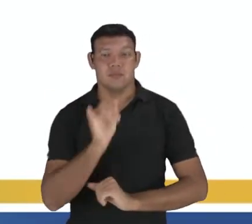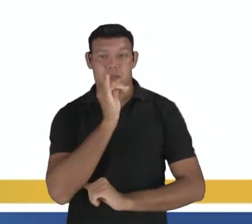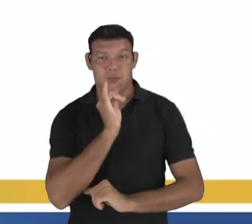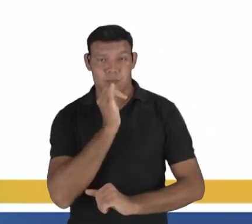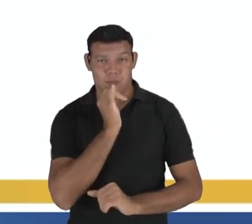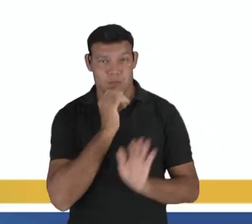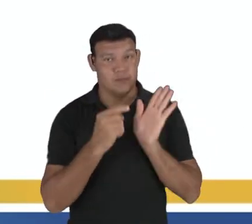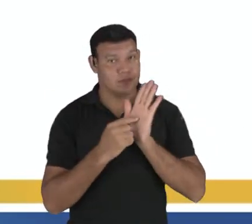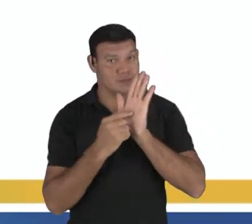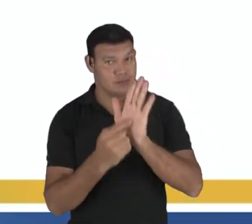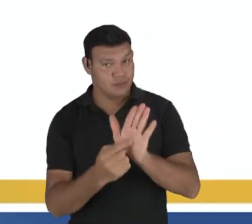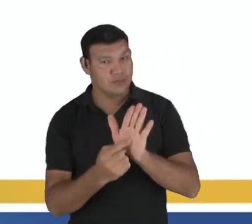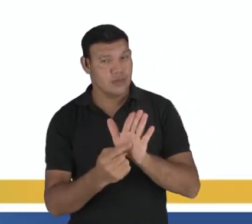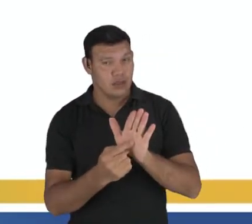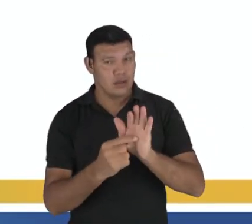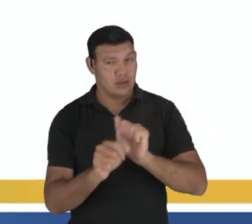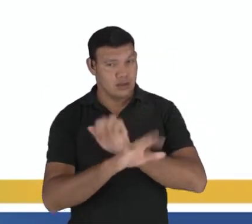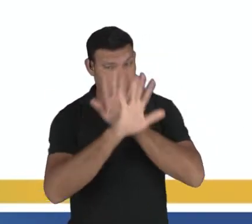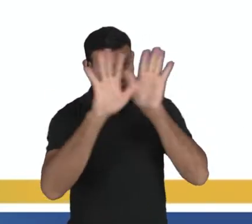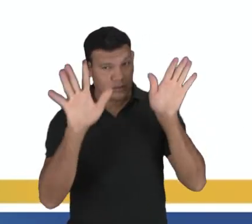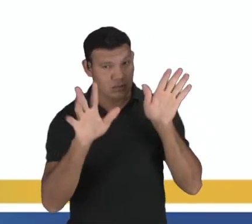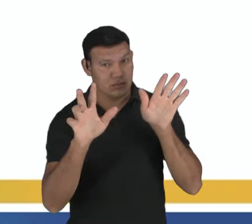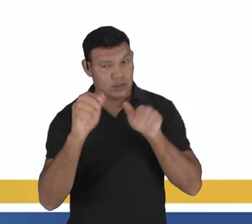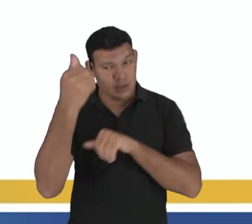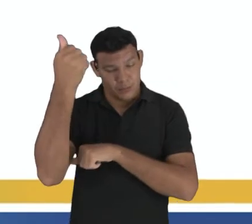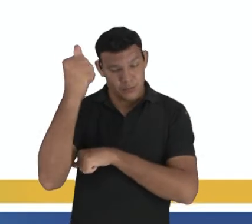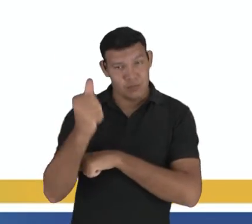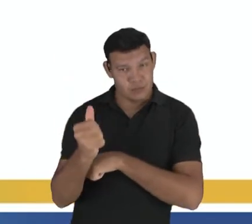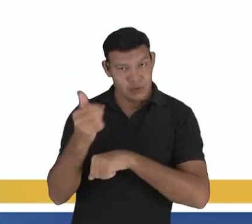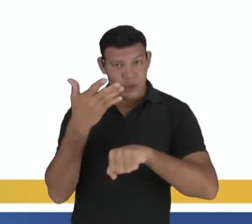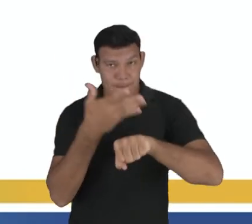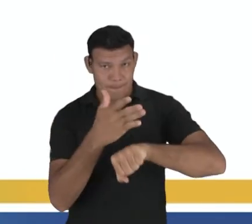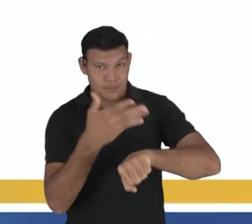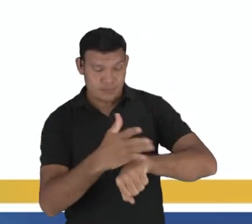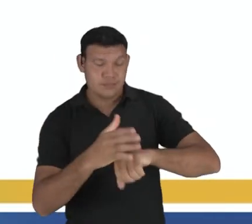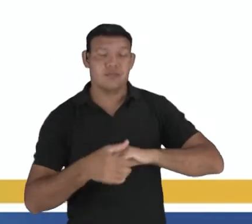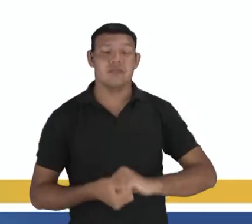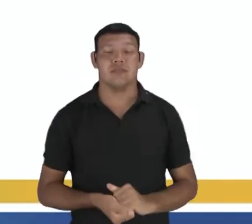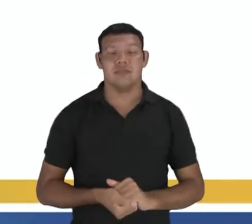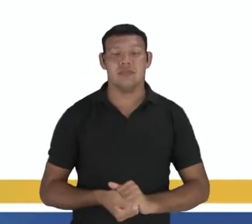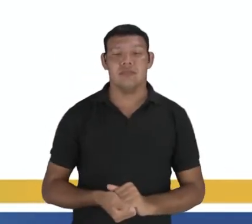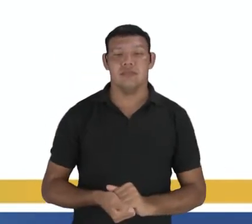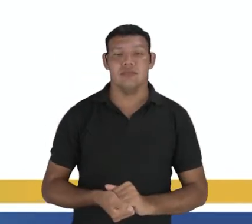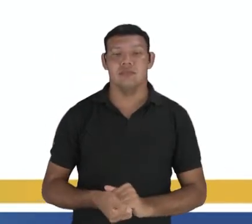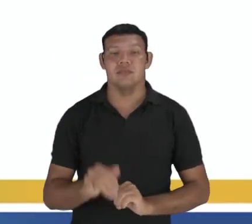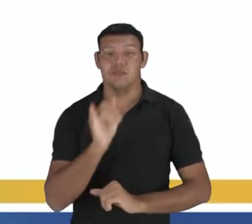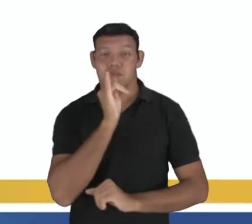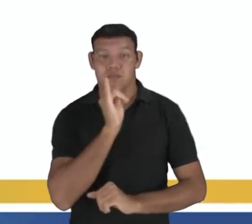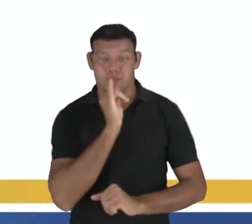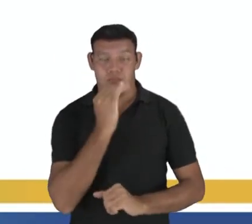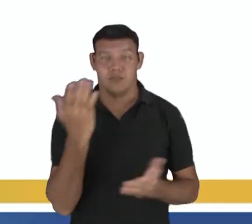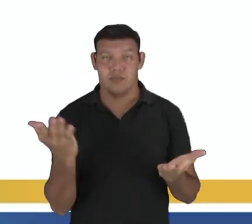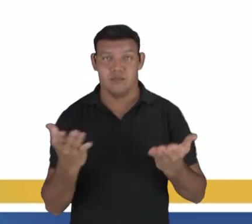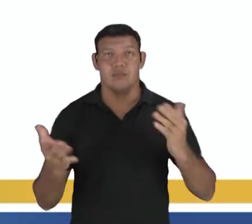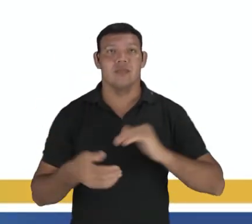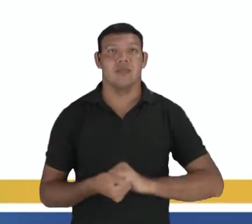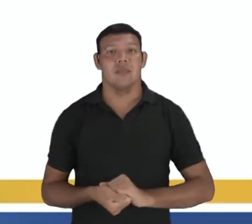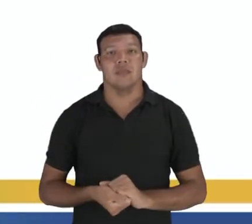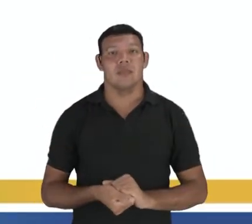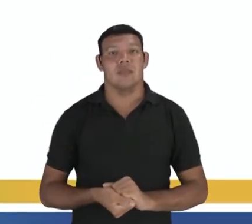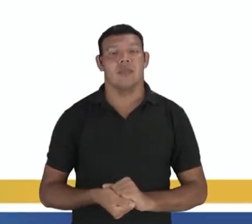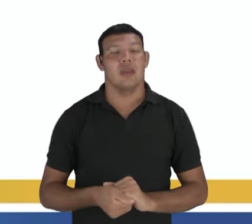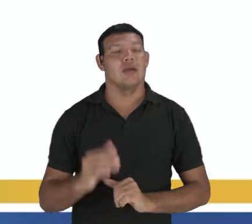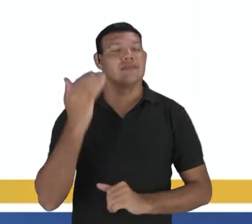exemplo que nós trouxemos para que você verifique isso na prática. Então acompanhe comigo aí o exemplo para que